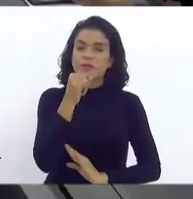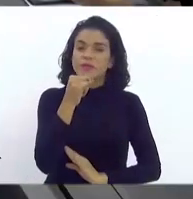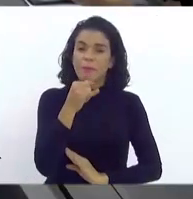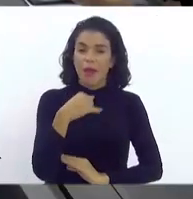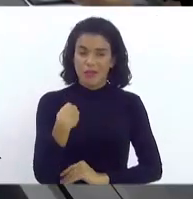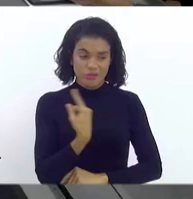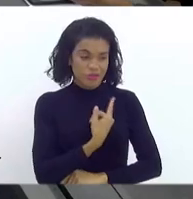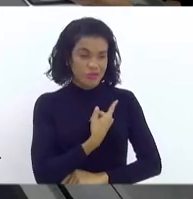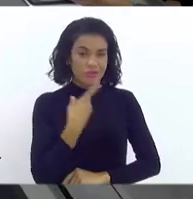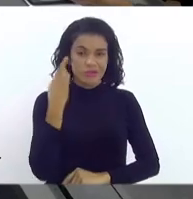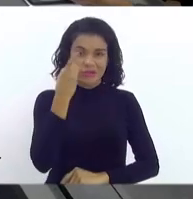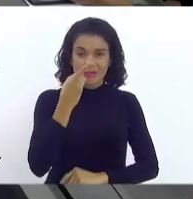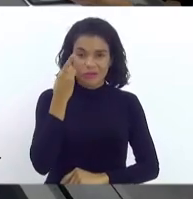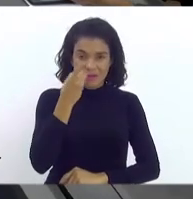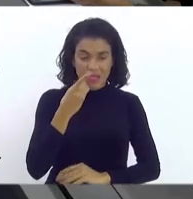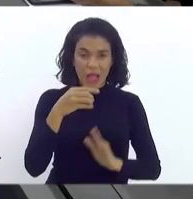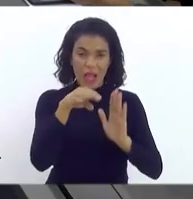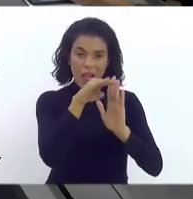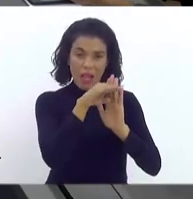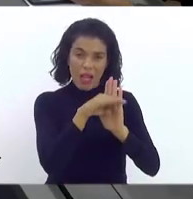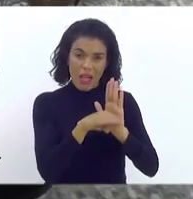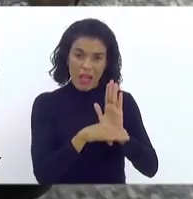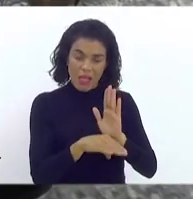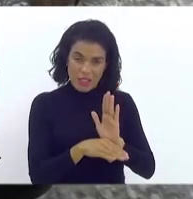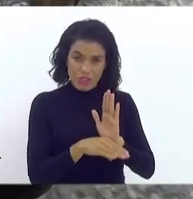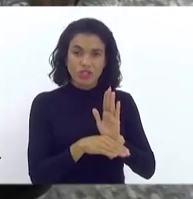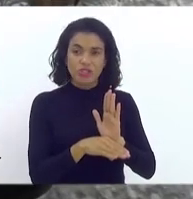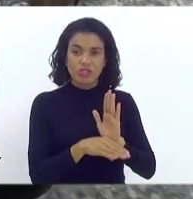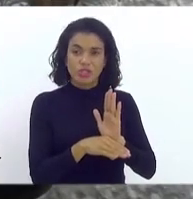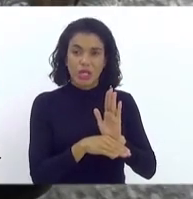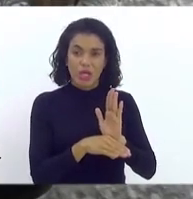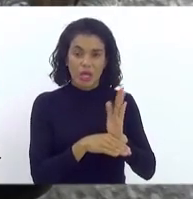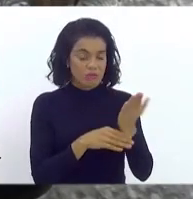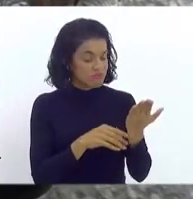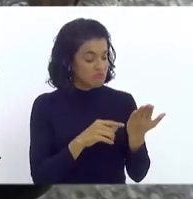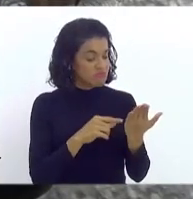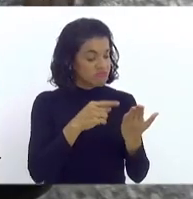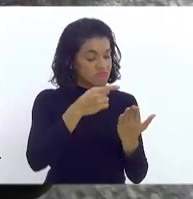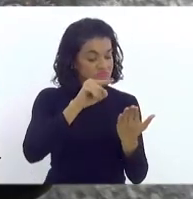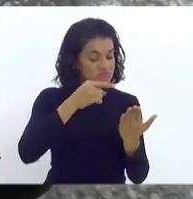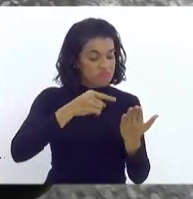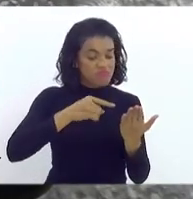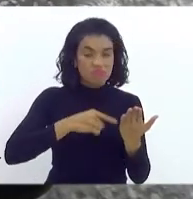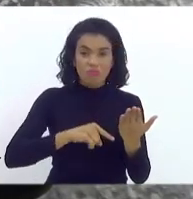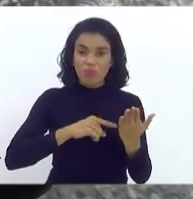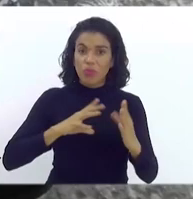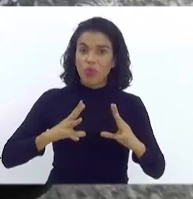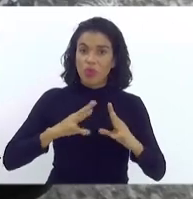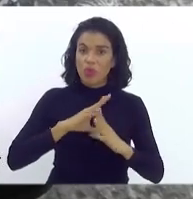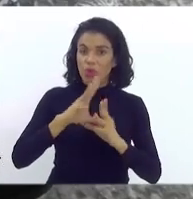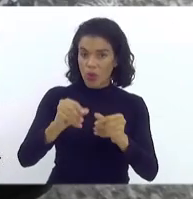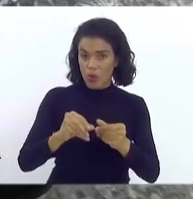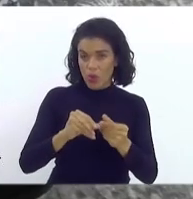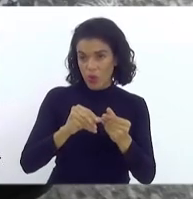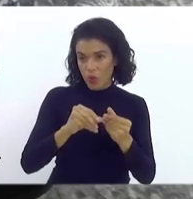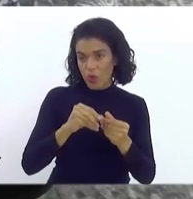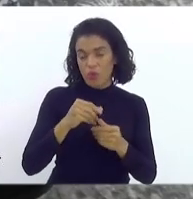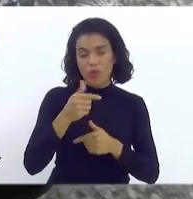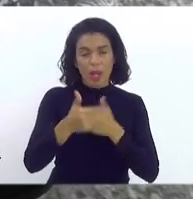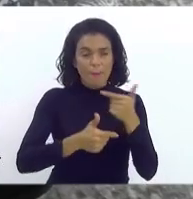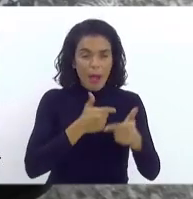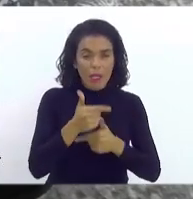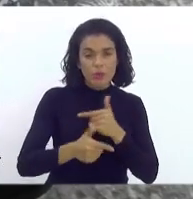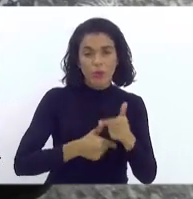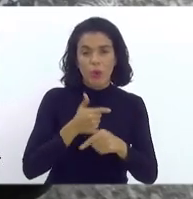pegar a lista de fornecedores, eles ganham tabeladamente, né, com todos os fornecedores... prestador de serviço,